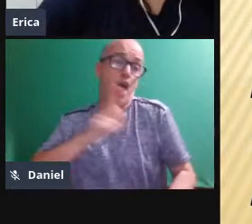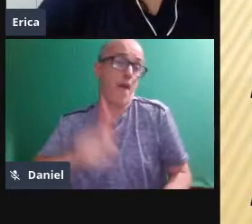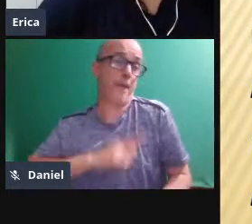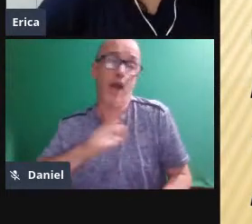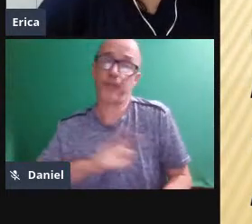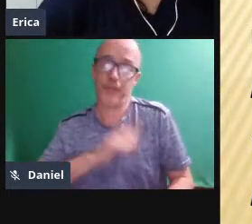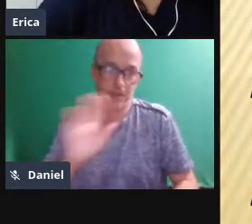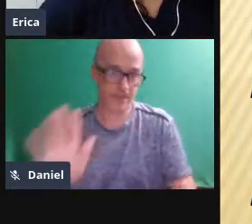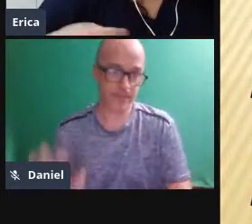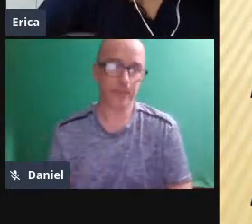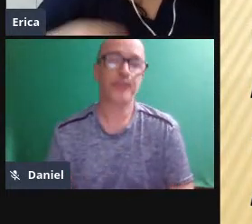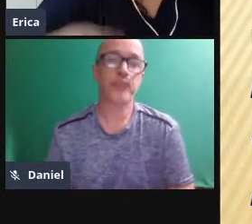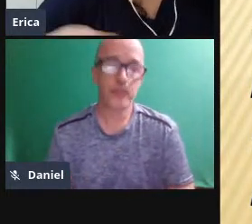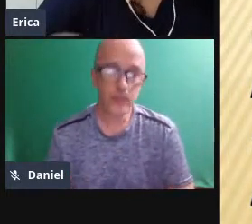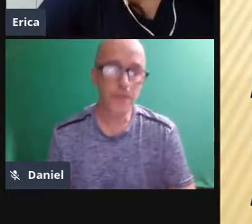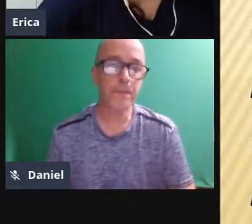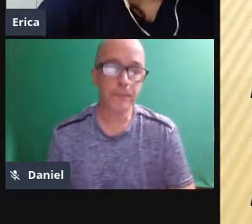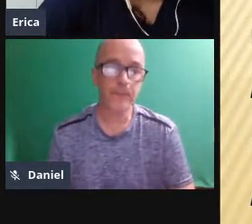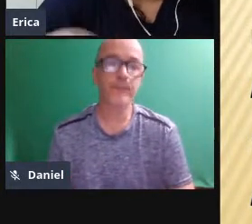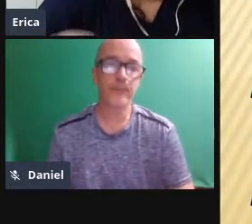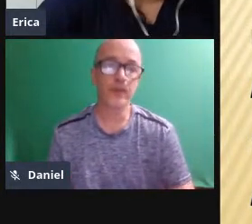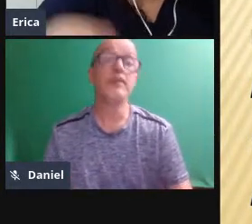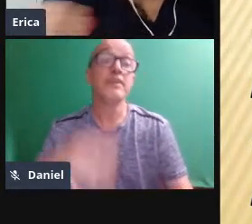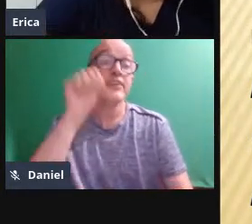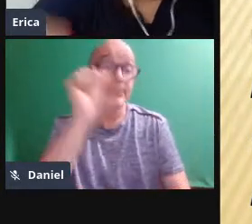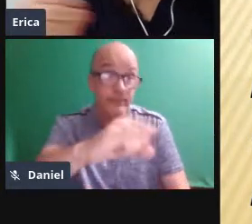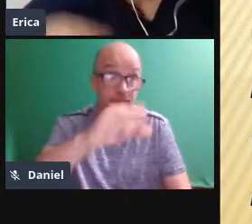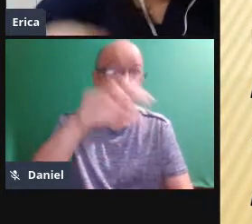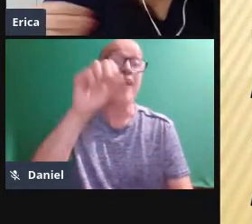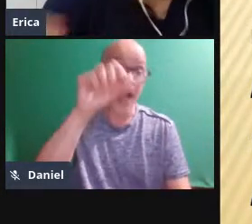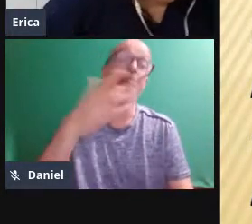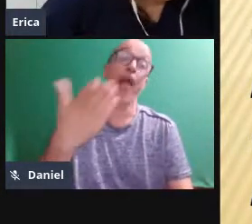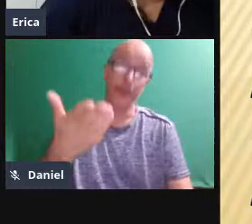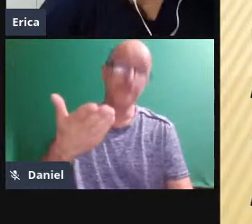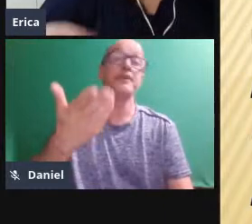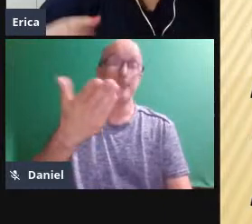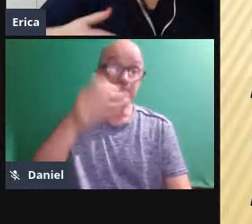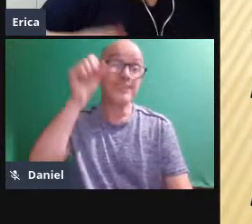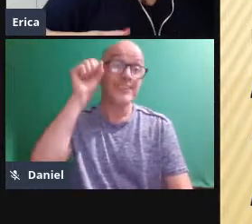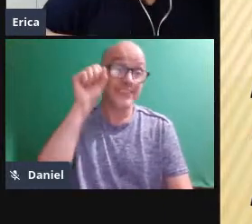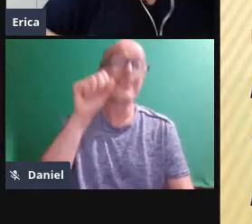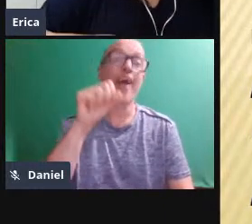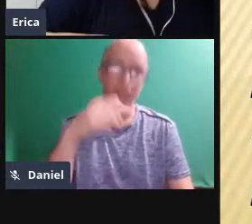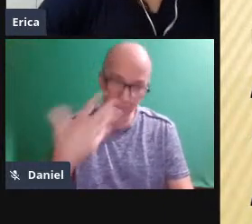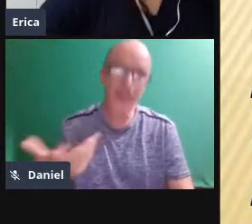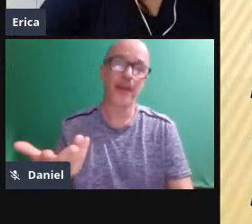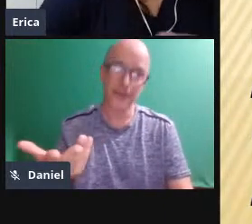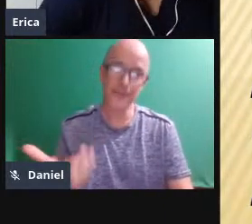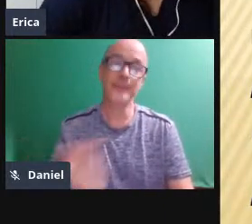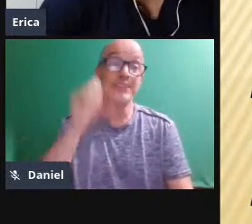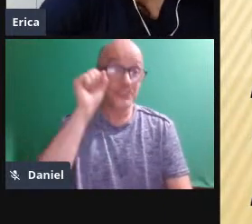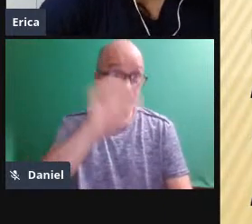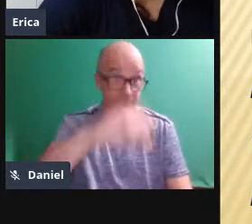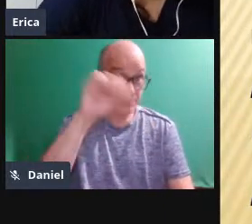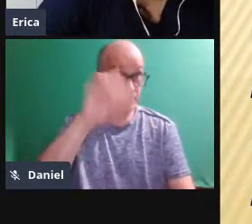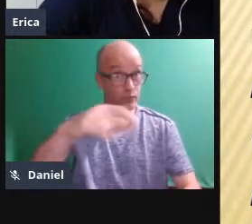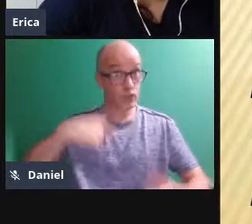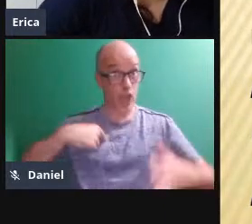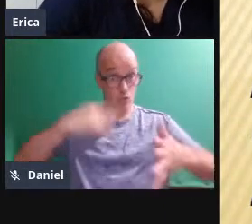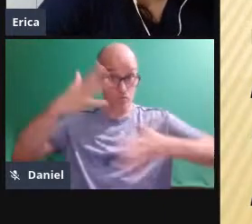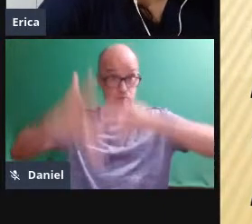Na estrutura da língua portuguesa, da língua de sinais, não tem o no, na, para, não tem, é diferente.